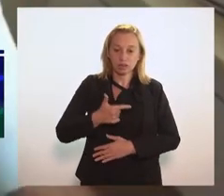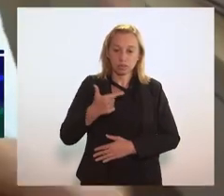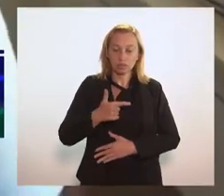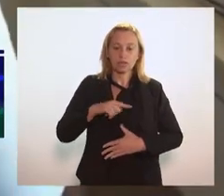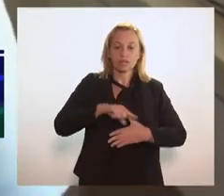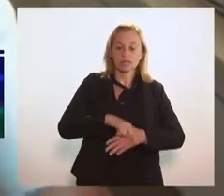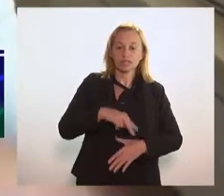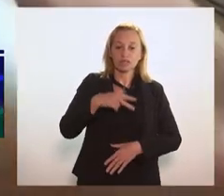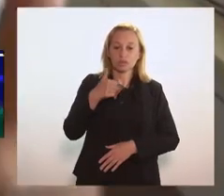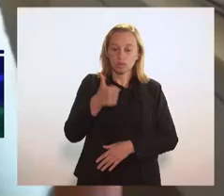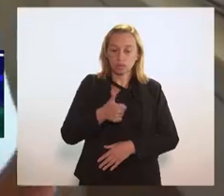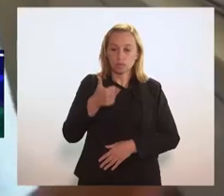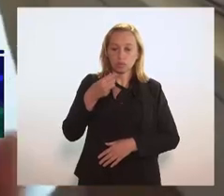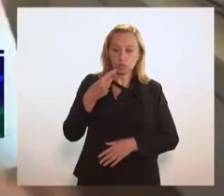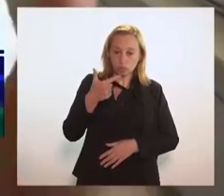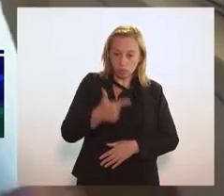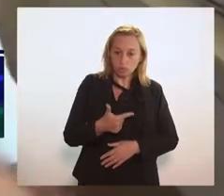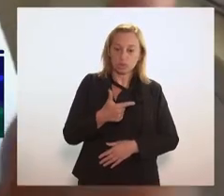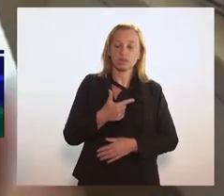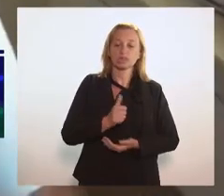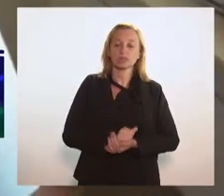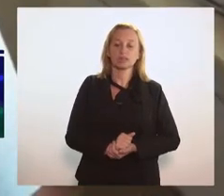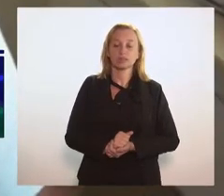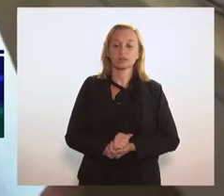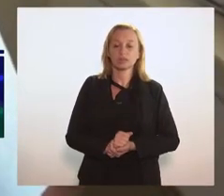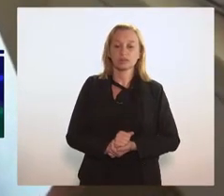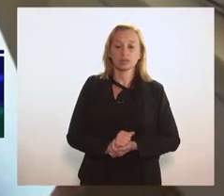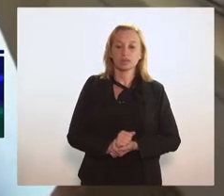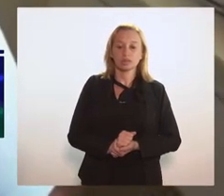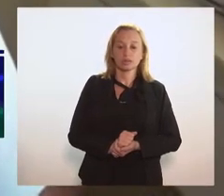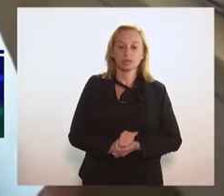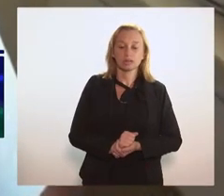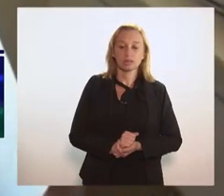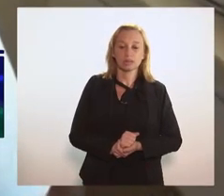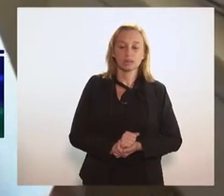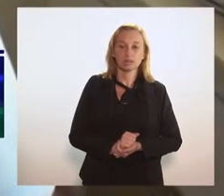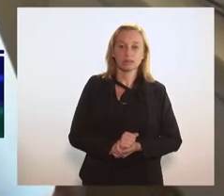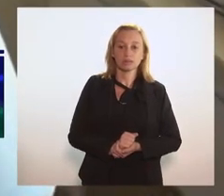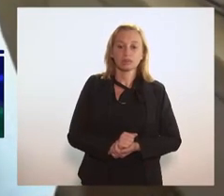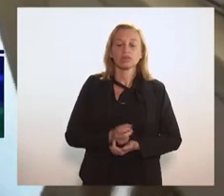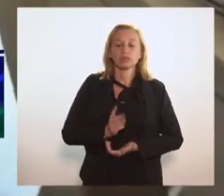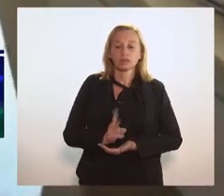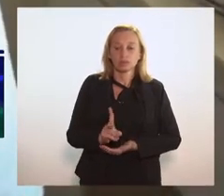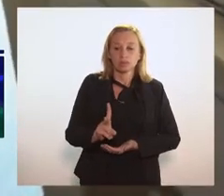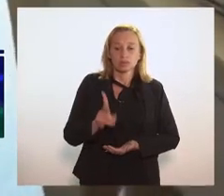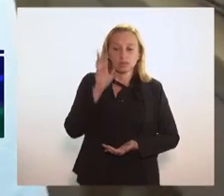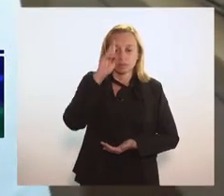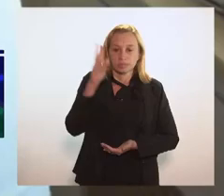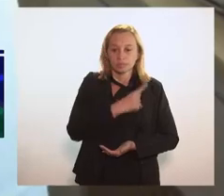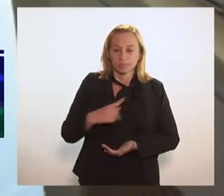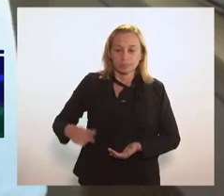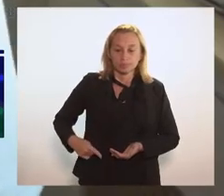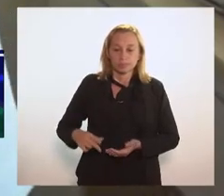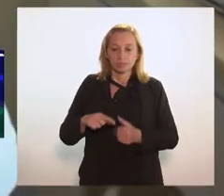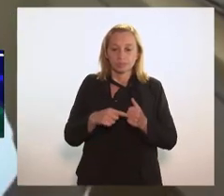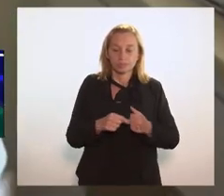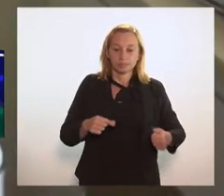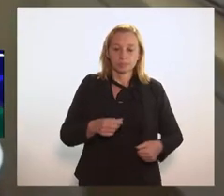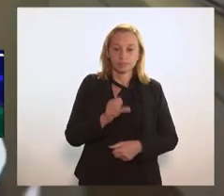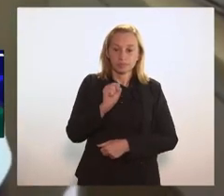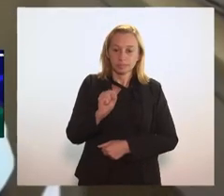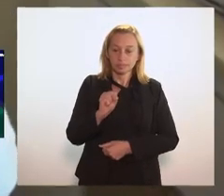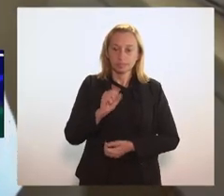inciso 1, inciso 2 do inciso segundo, né? Por aí vai. E aí continua, senhor presidente. O artigo